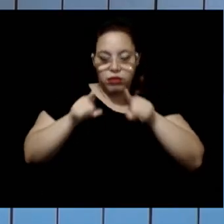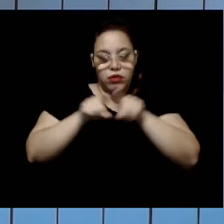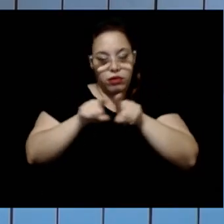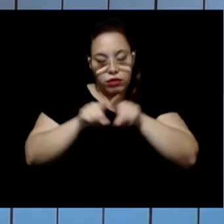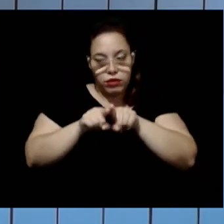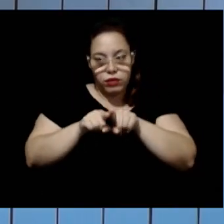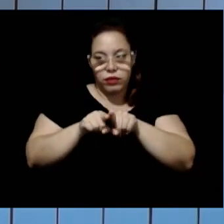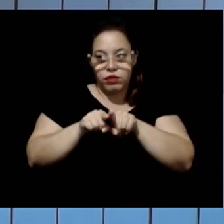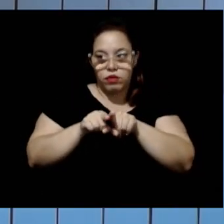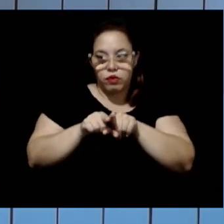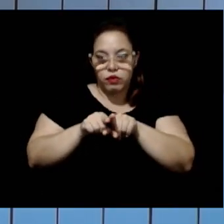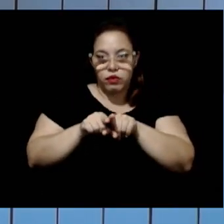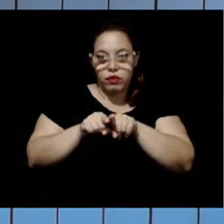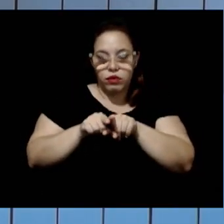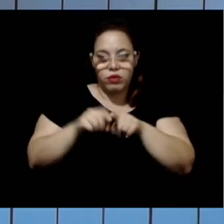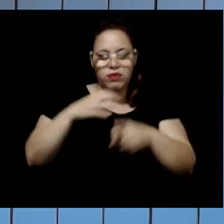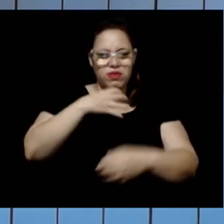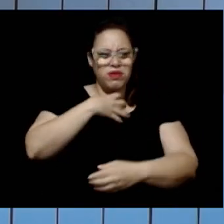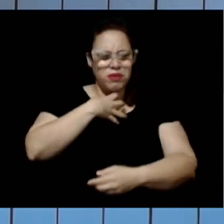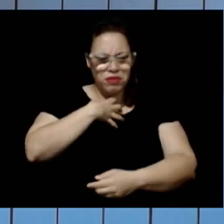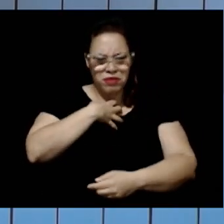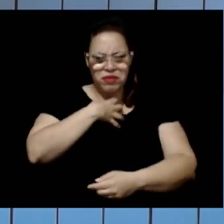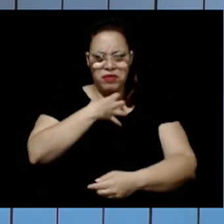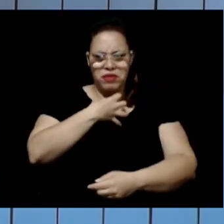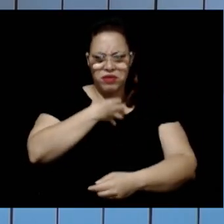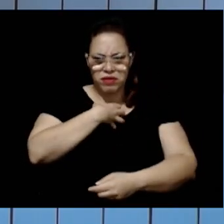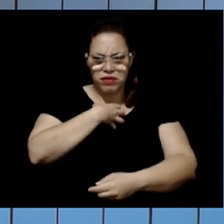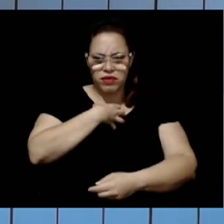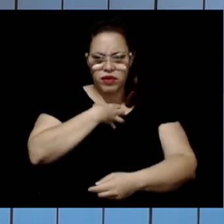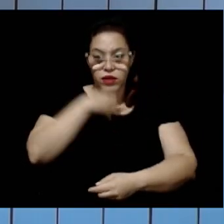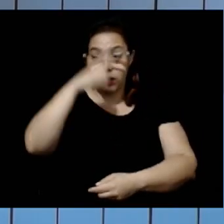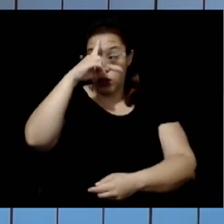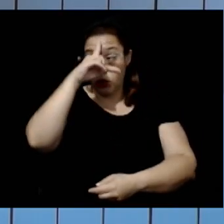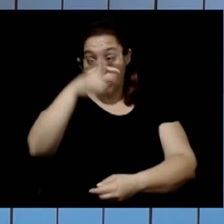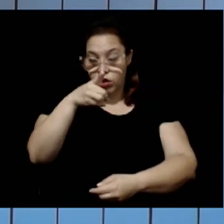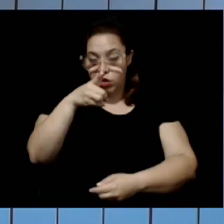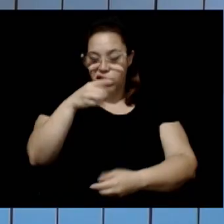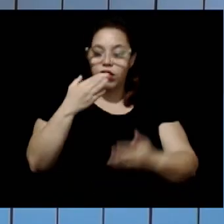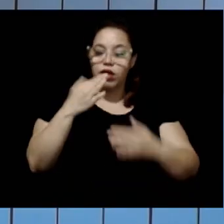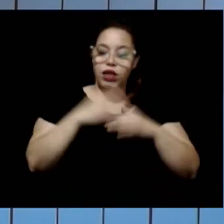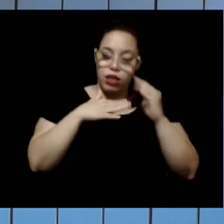os sintomas, falar um pouquinho do diagnóstico e tratamento.